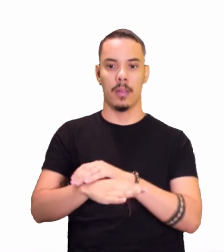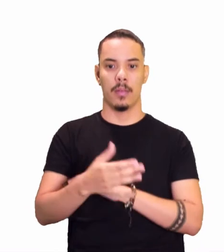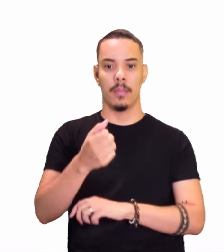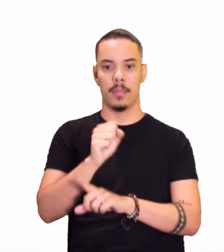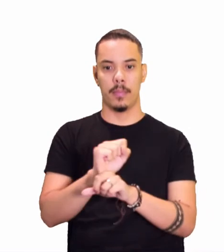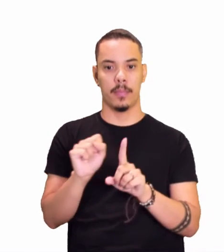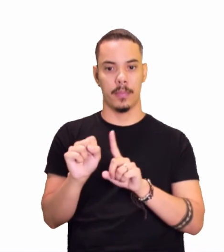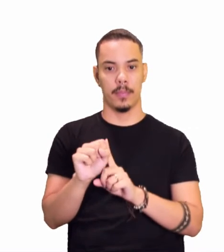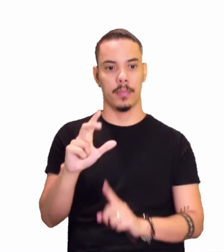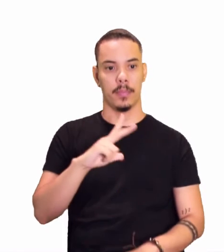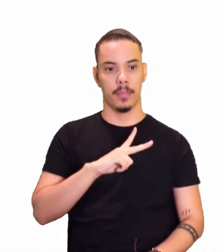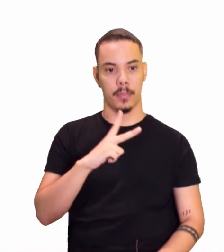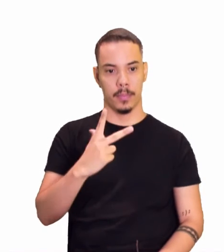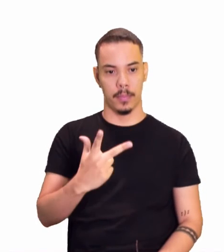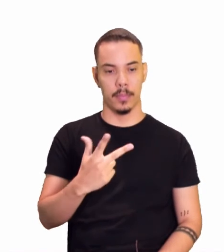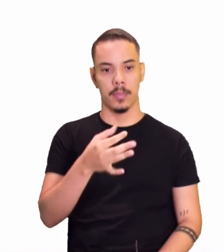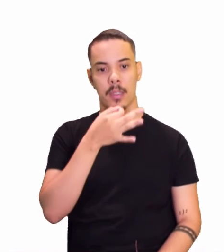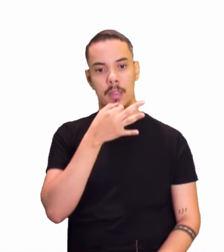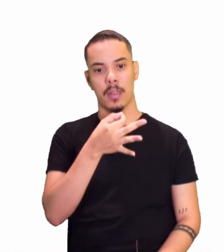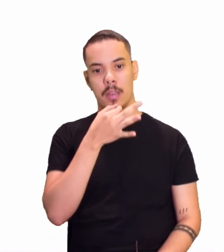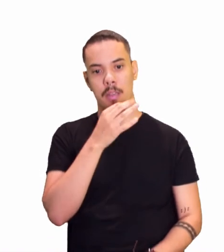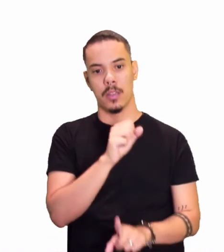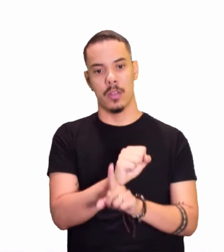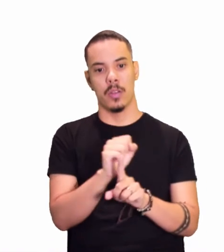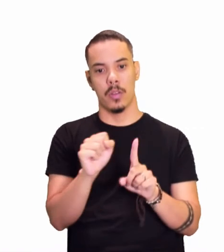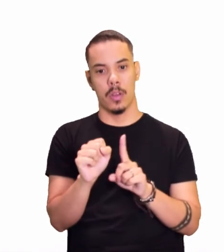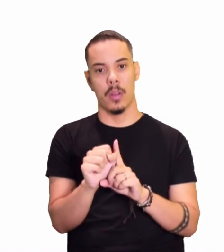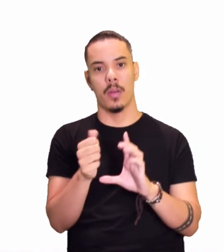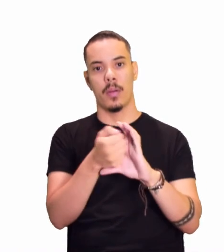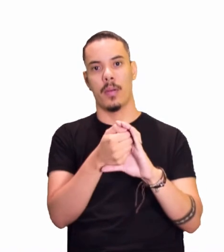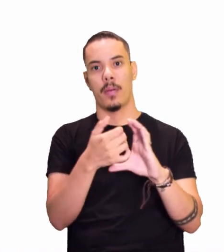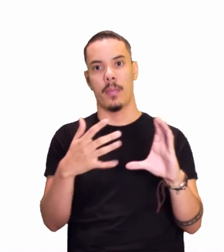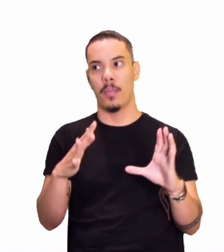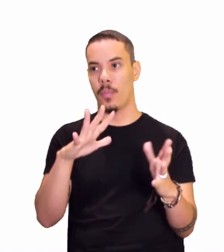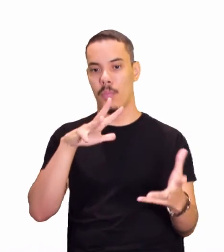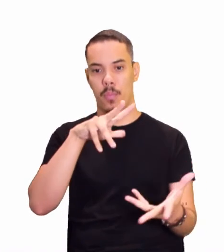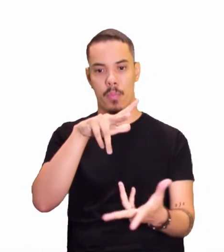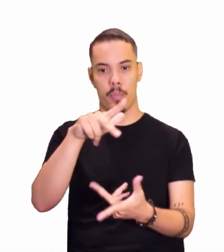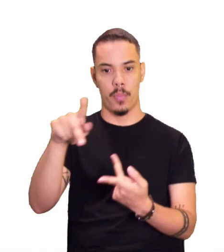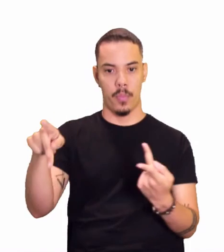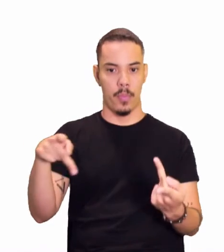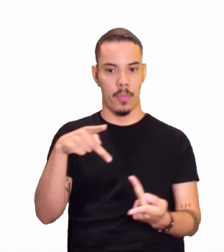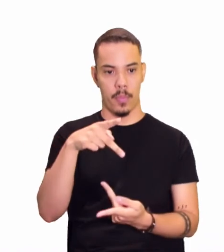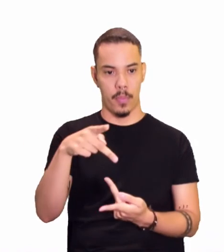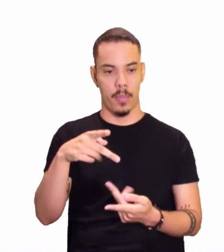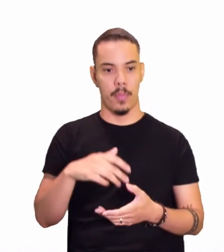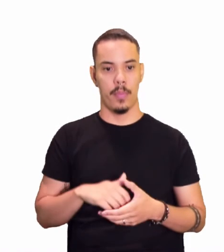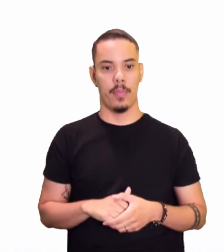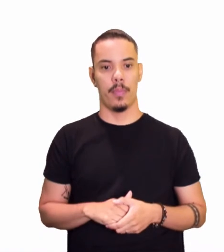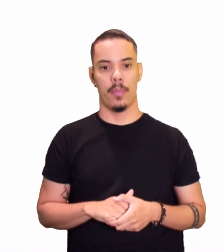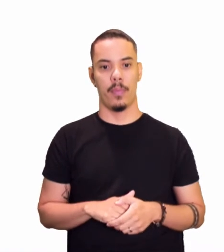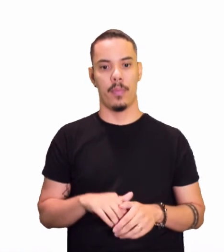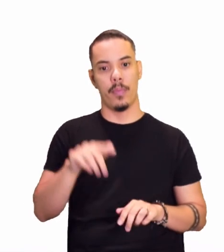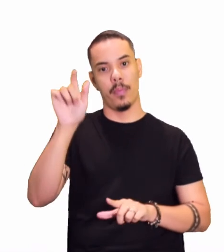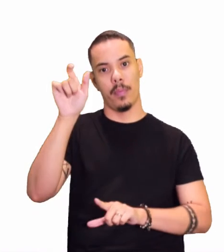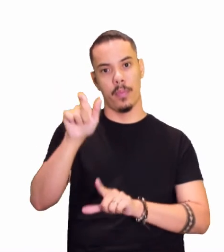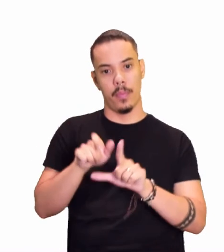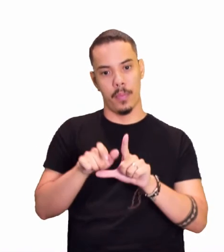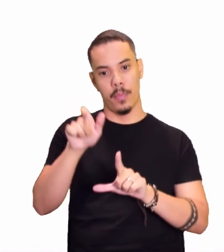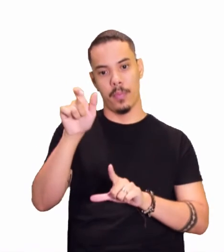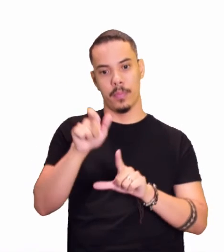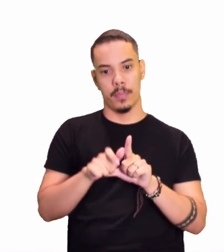sociedade portuguesa, crítica social, caráter universal, antropocentrismo, retrato de